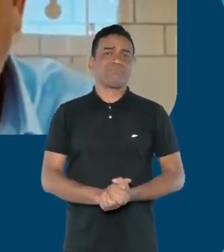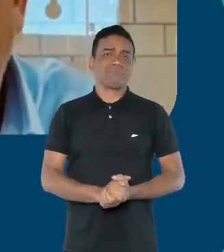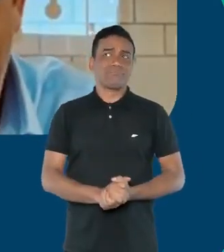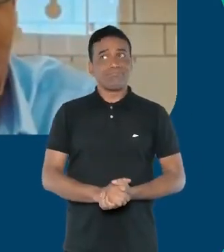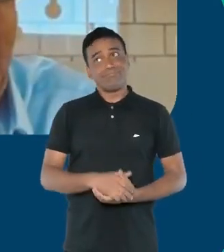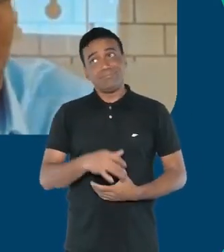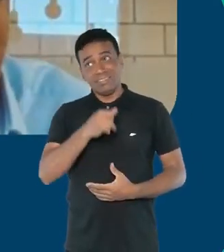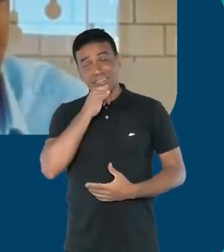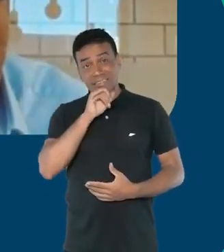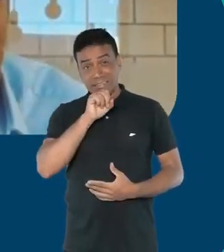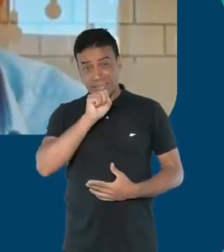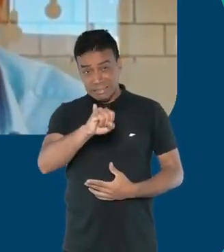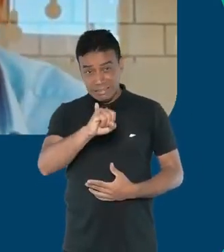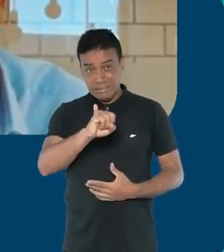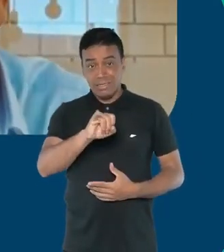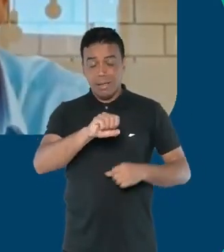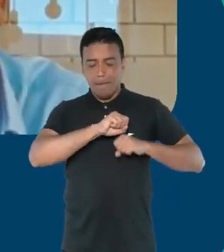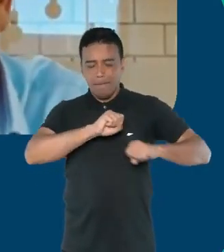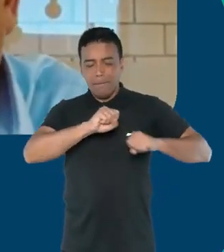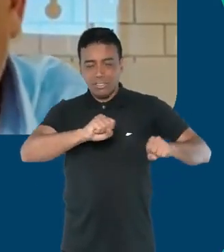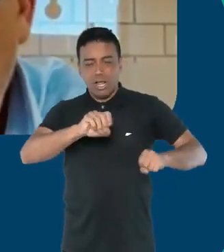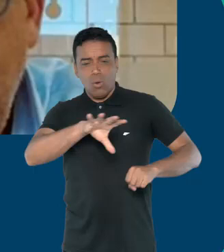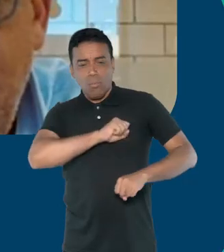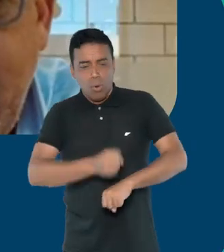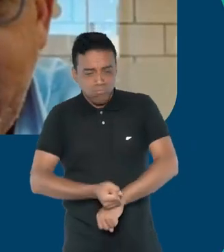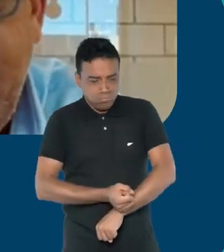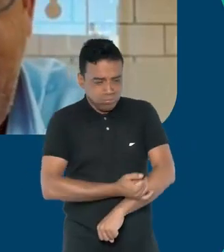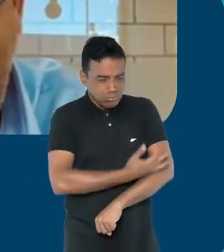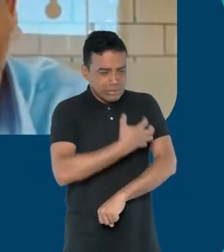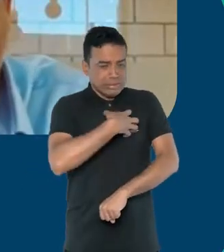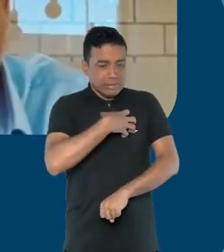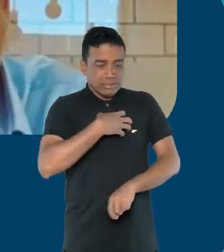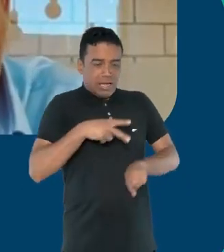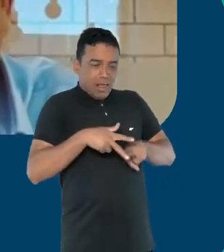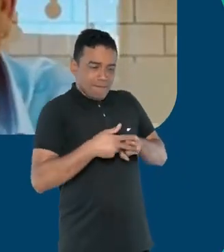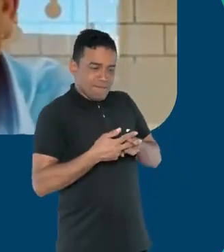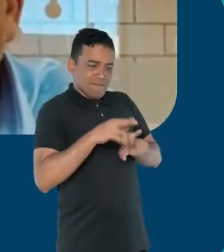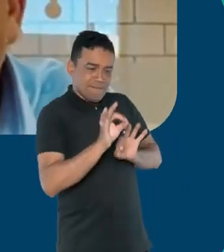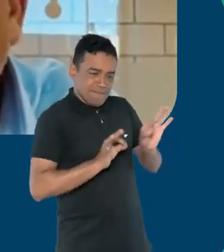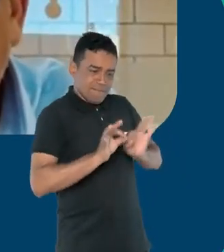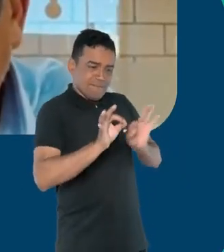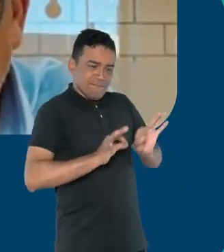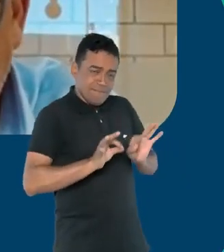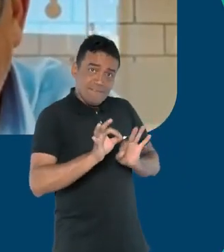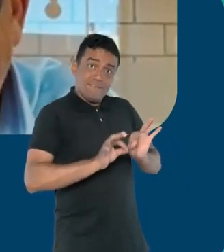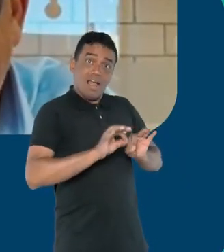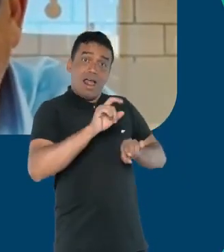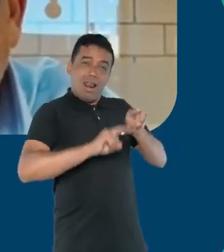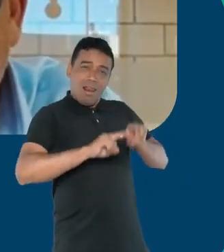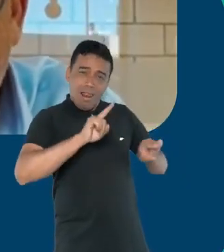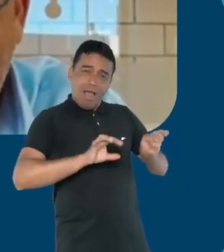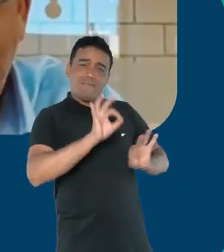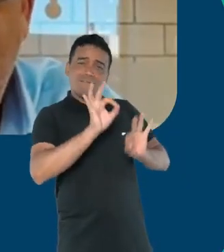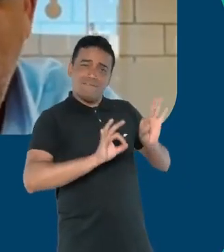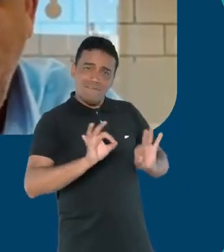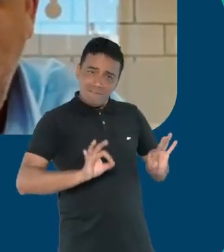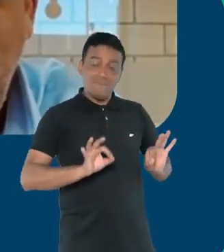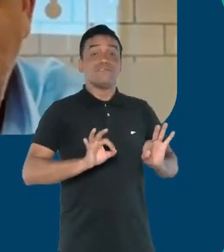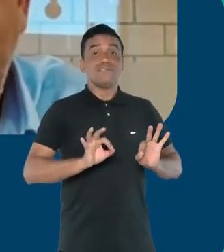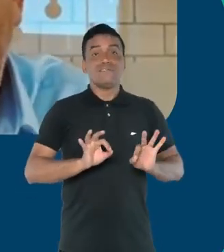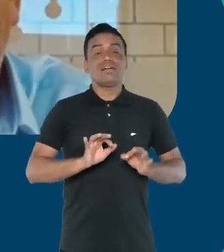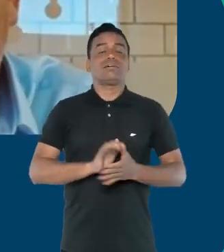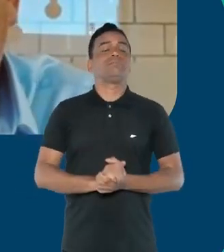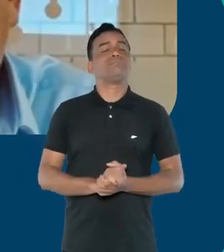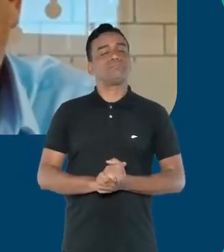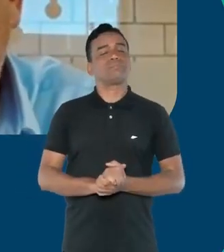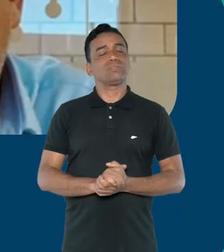se por um lado, né, as paixões se autorregulam, elas se modulam, digamos assim, né? Então,